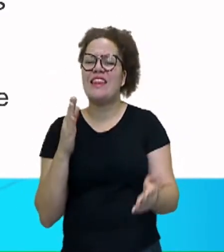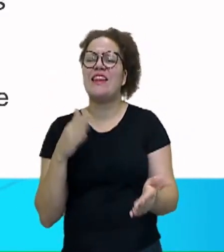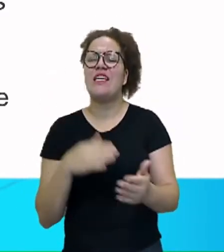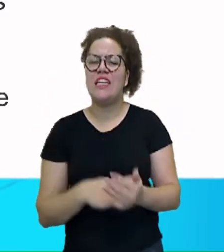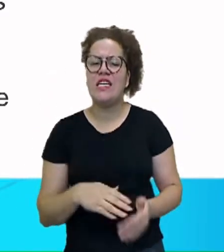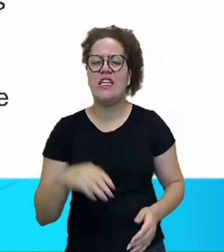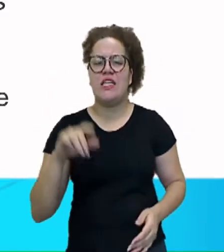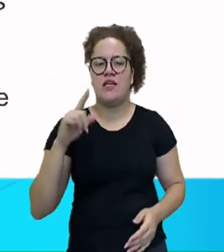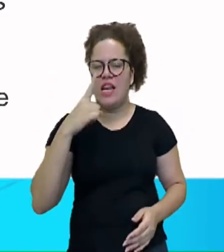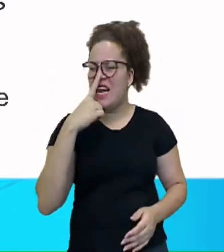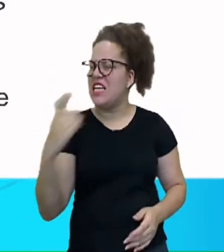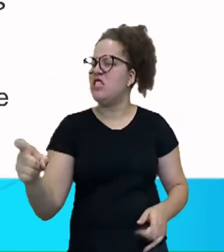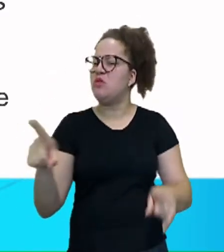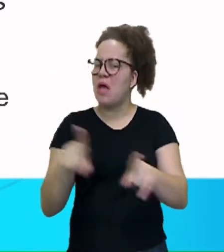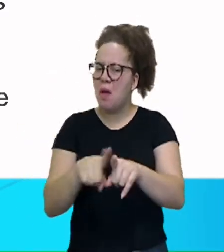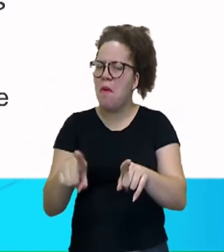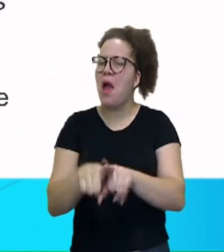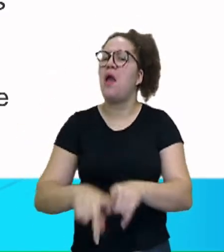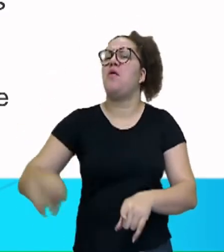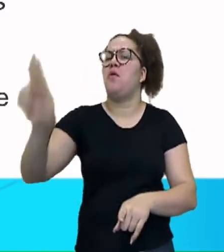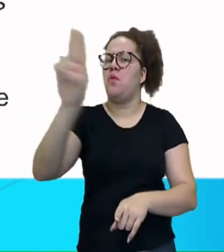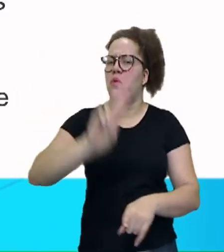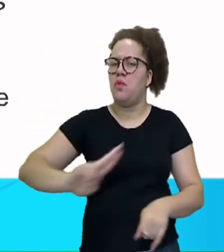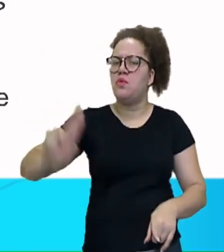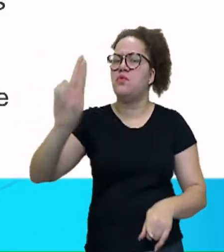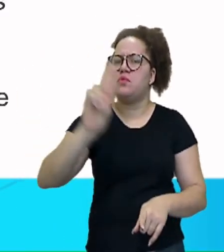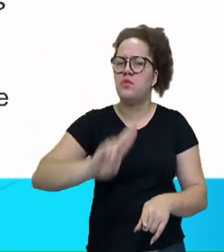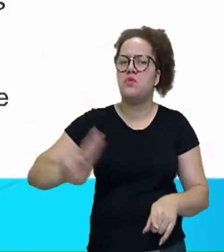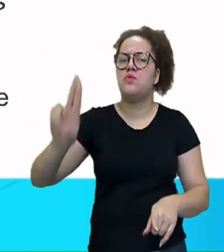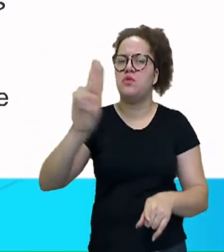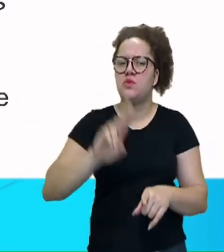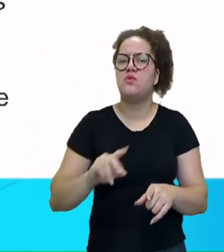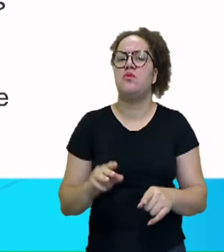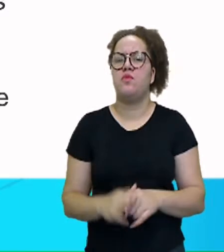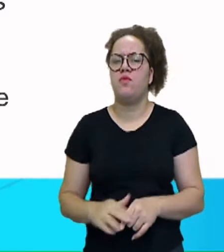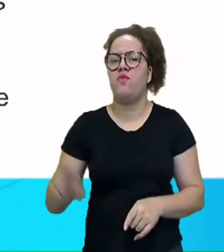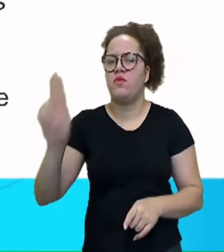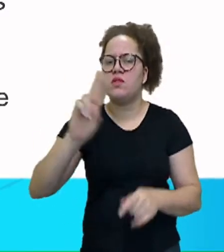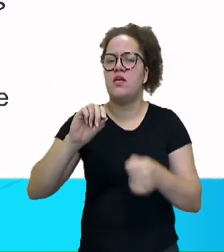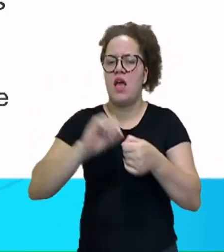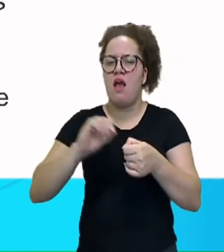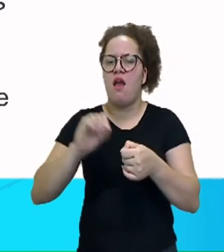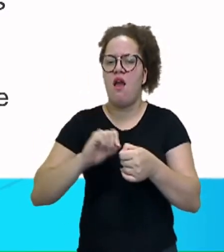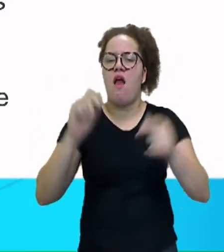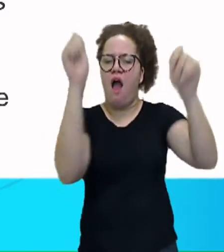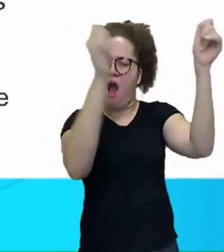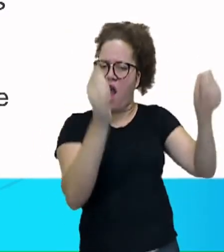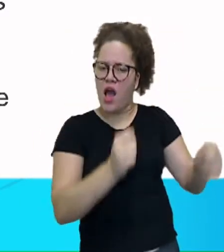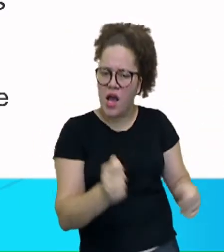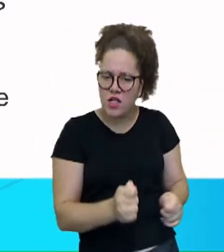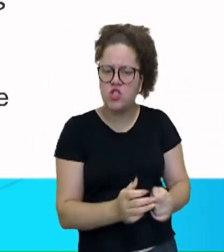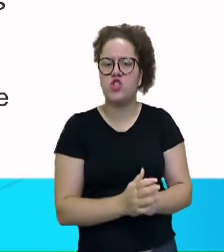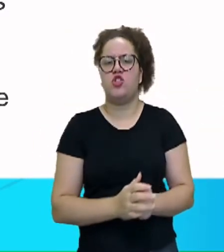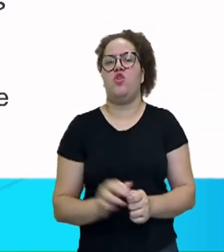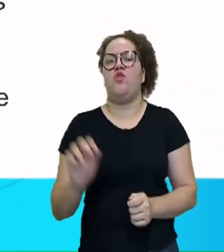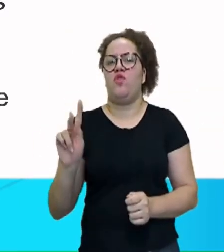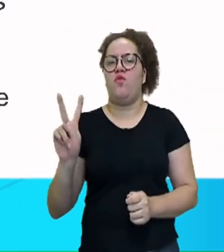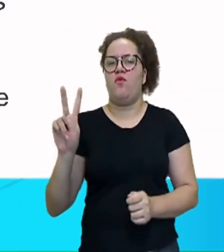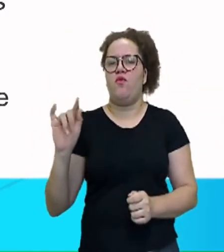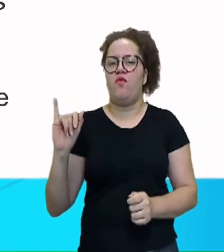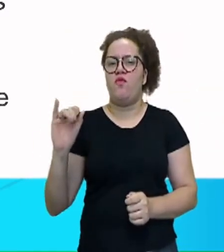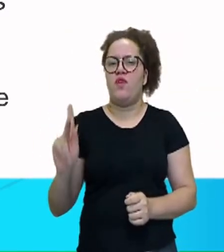sim, até o lixo virou luxo, virou arte nas mãos de Vicky